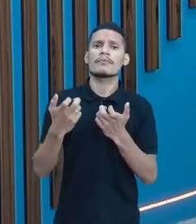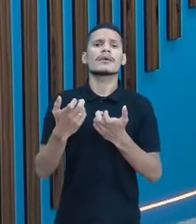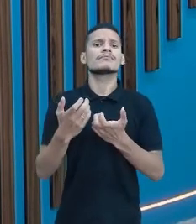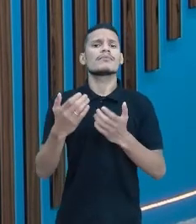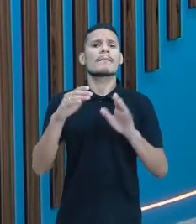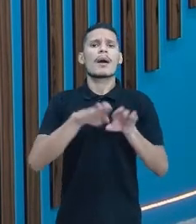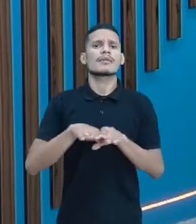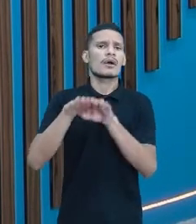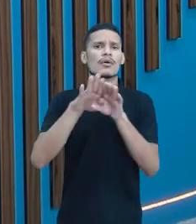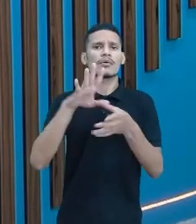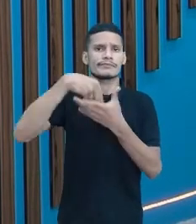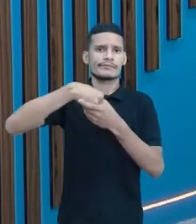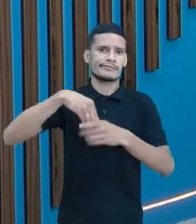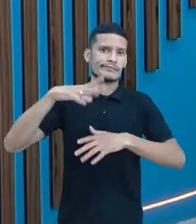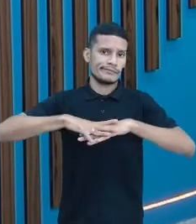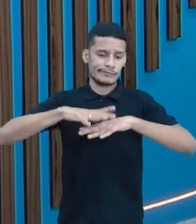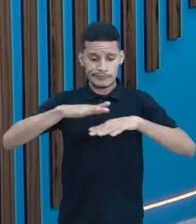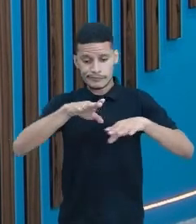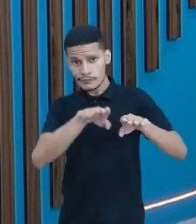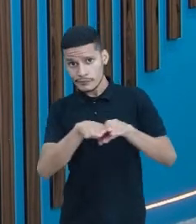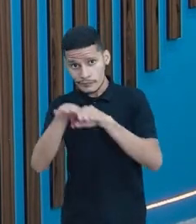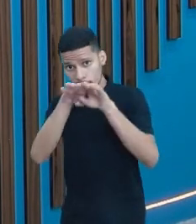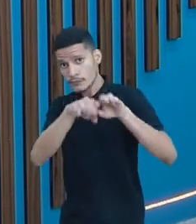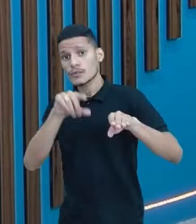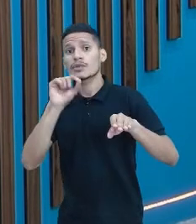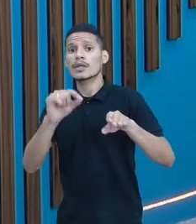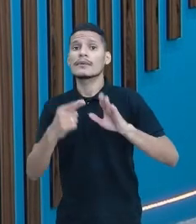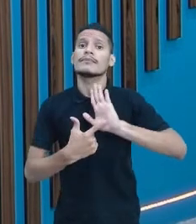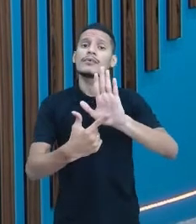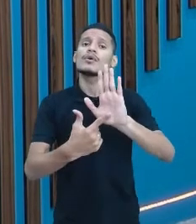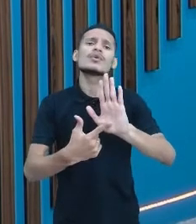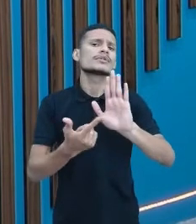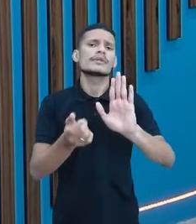matemática. Esses padrões, eles simplesmente sintetizam